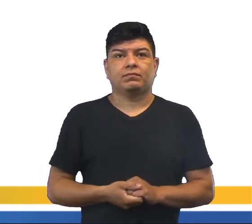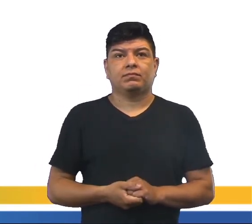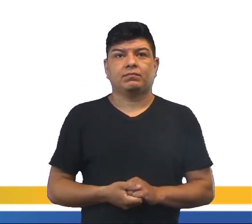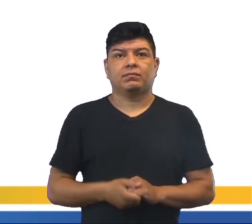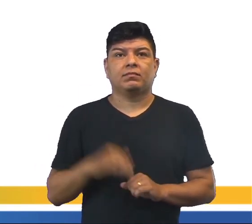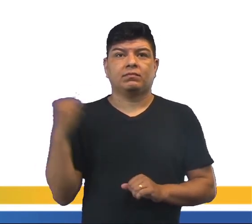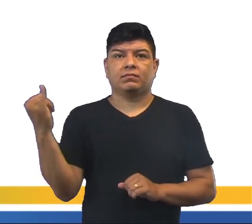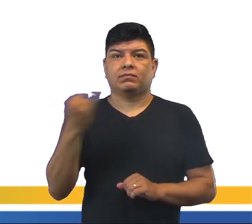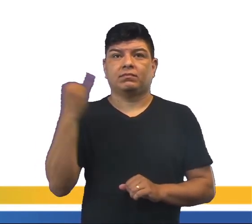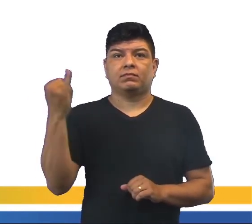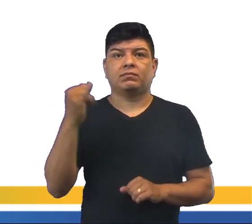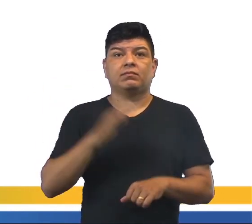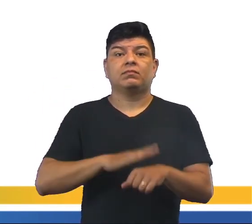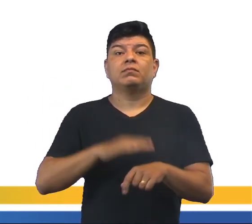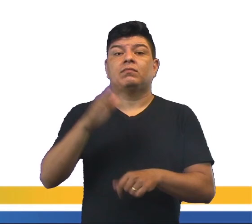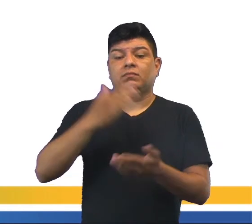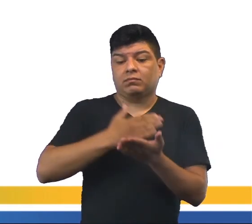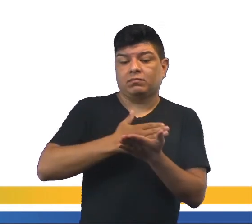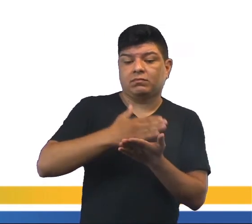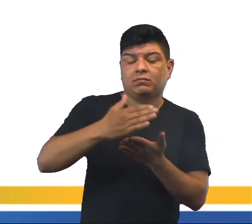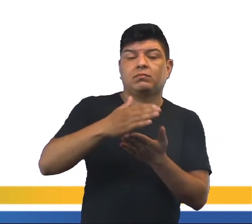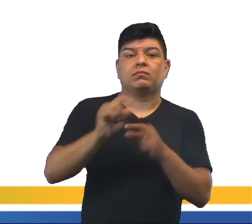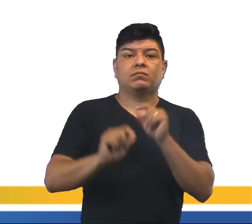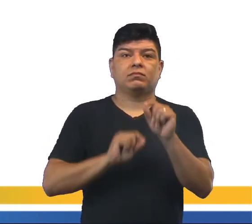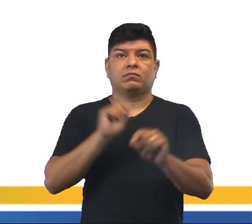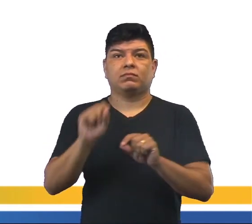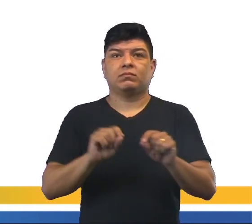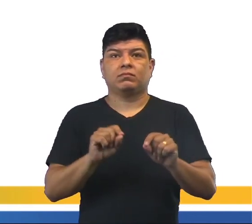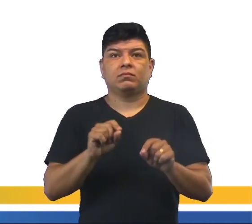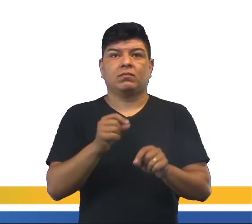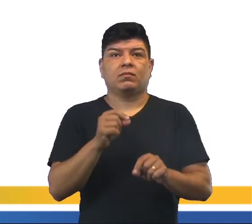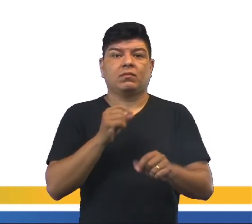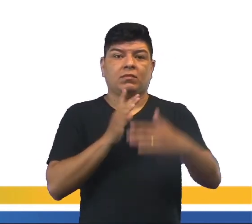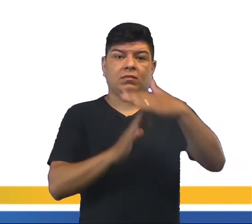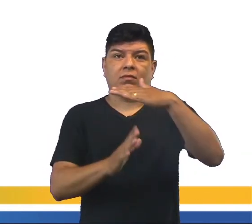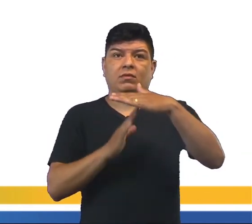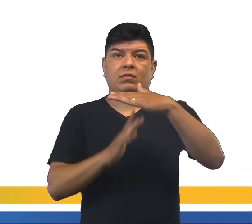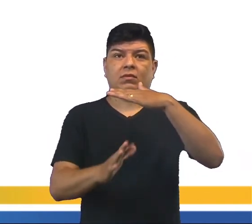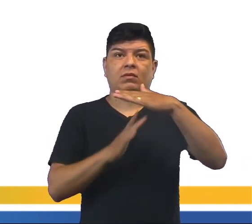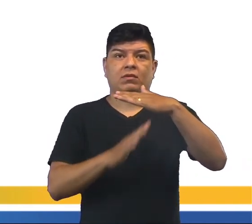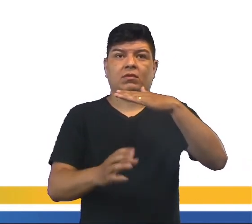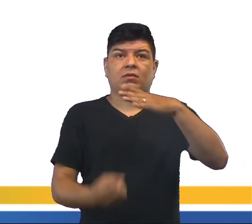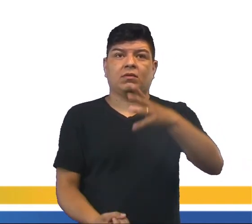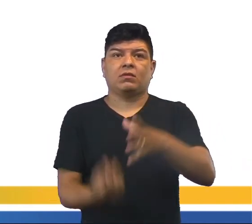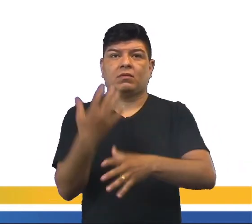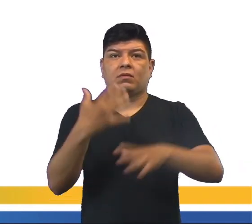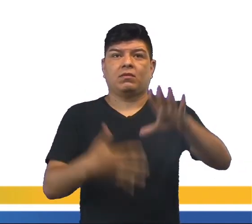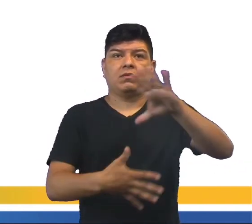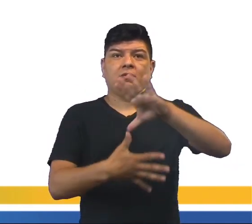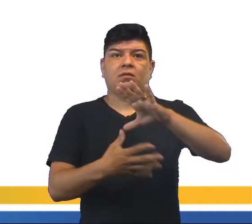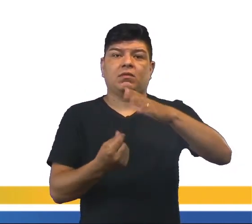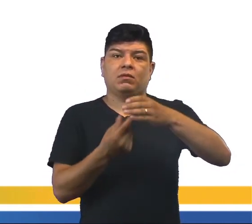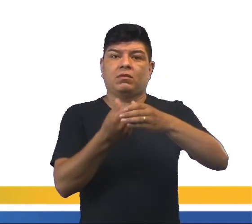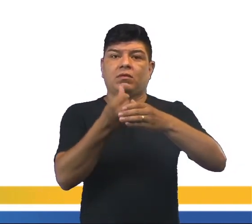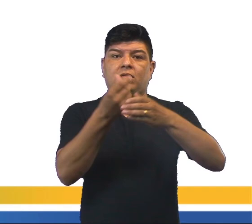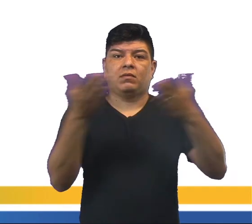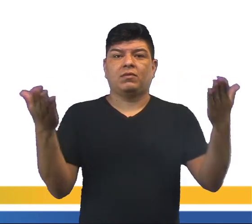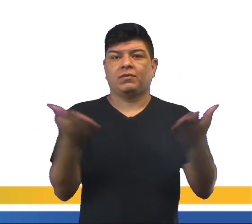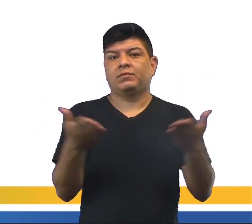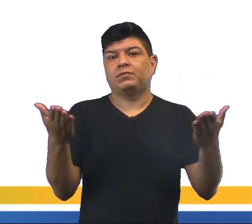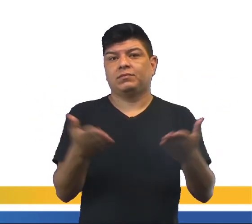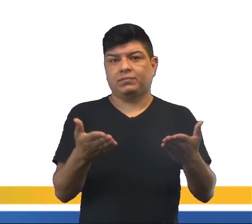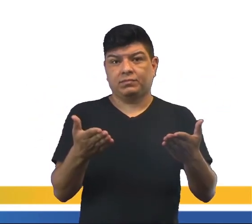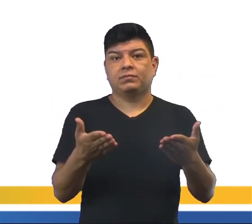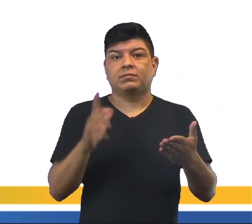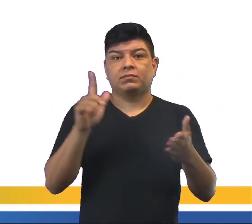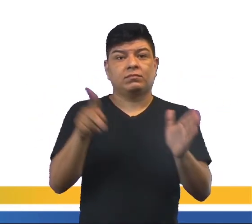Os importantes marcos do início do eurocentrismo são a colonização, a construção das Américas e o capitalismo moderno. Então, a